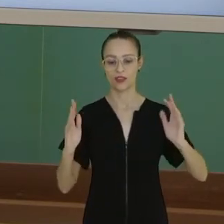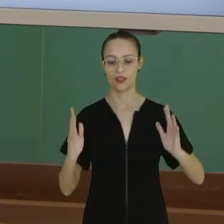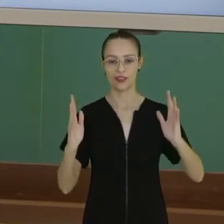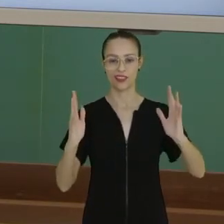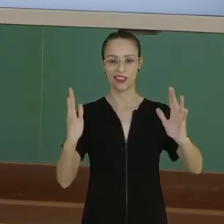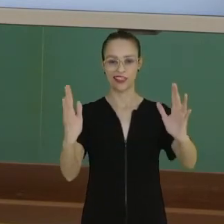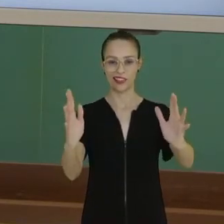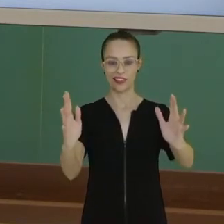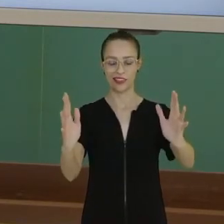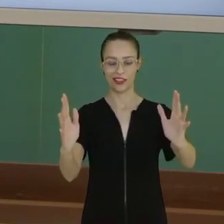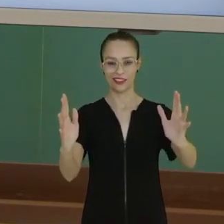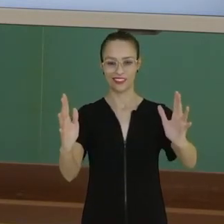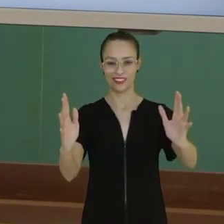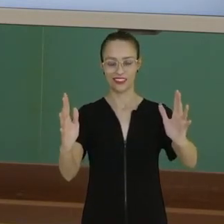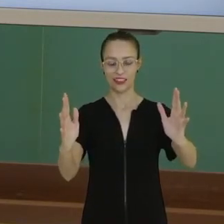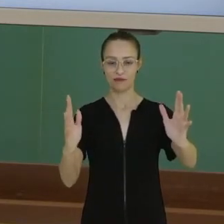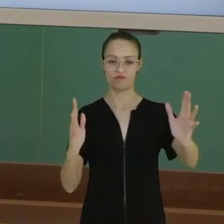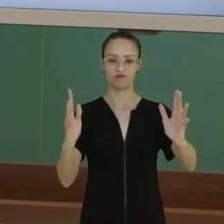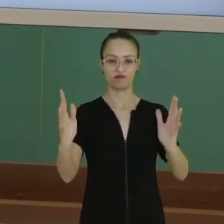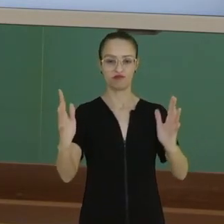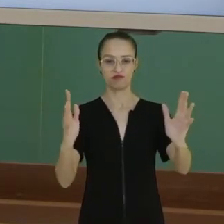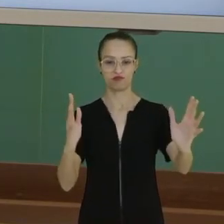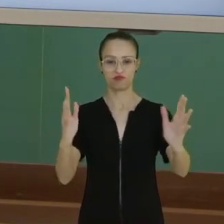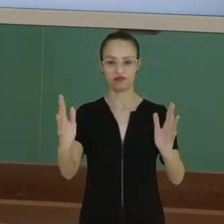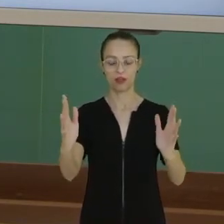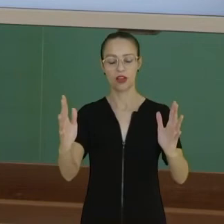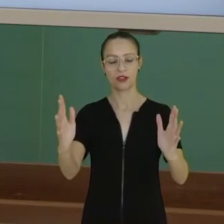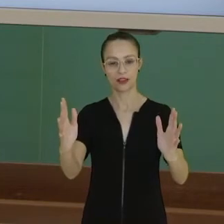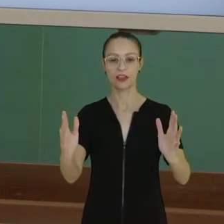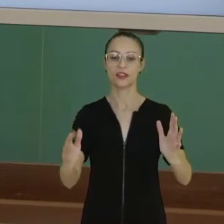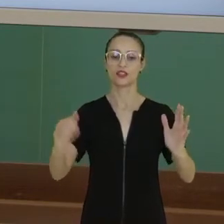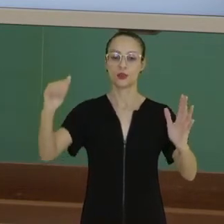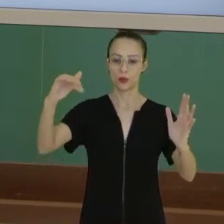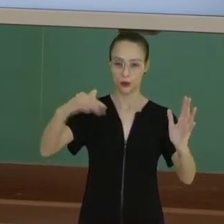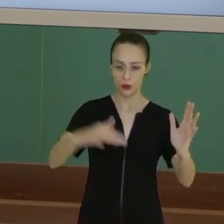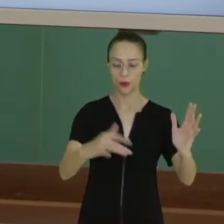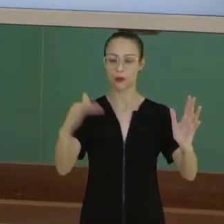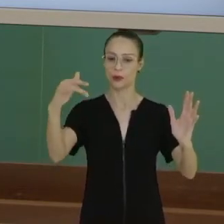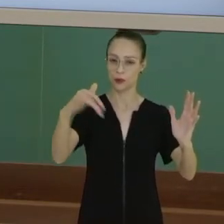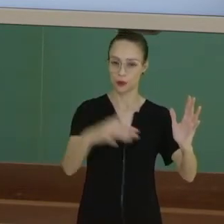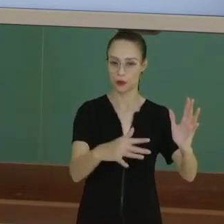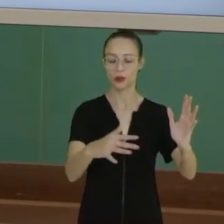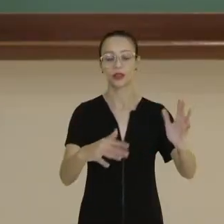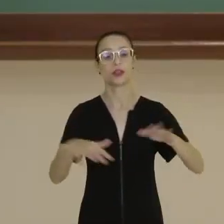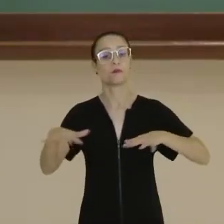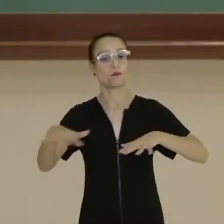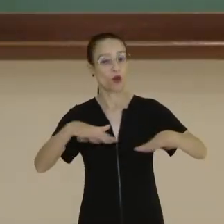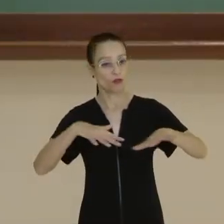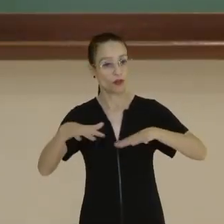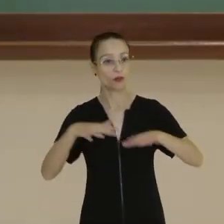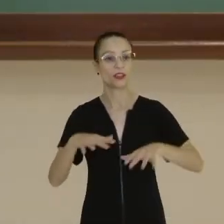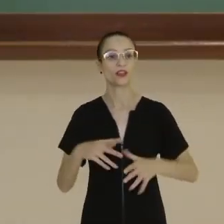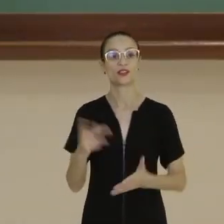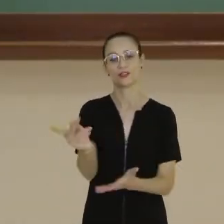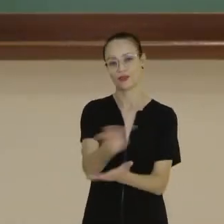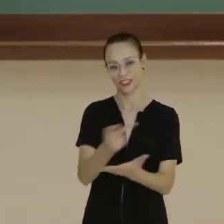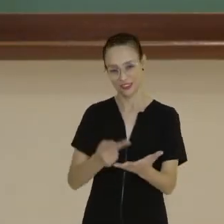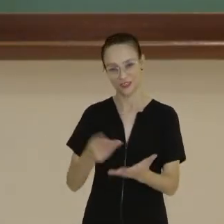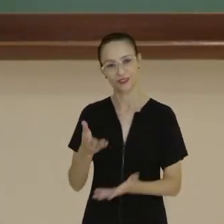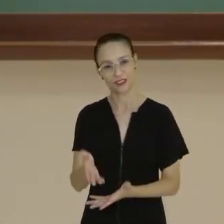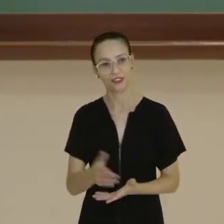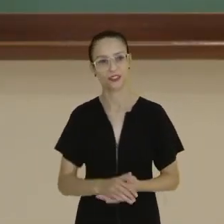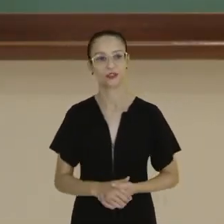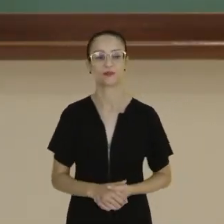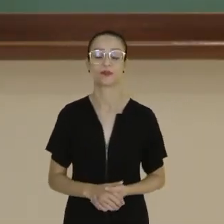aí um vai ativando, né, a questão da tinta e a partir do momento que se move, vai criando o desenho, né?